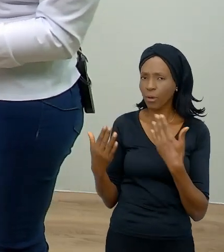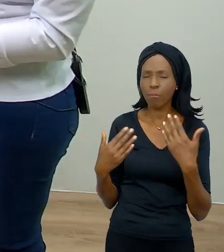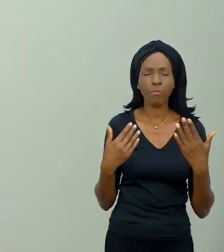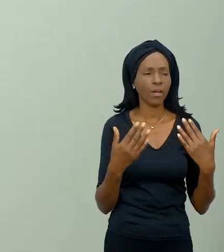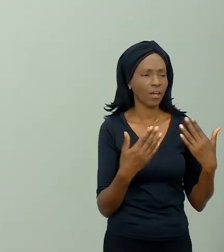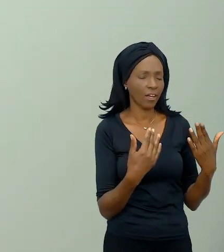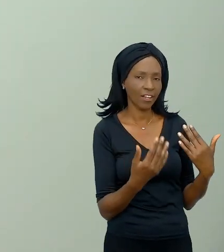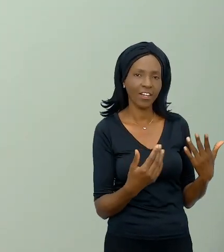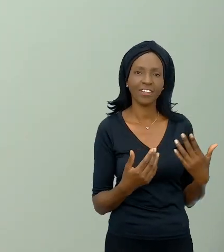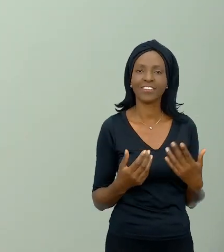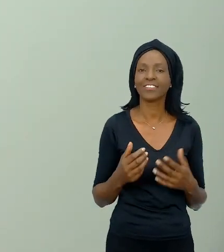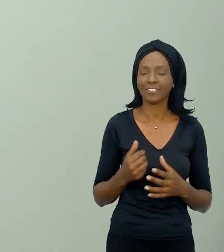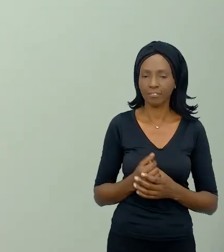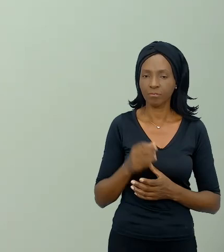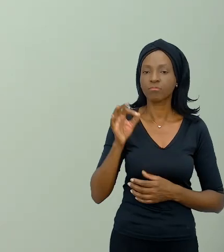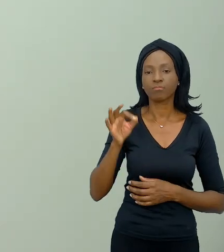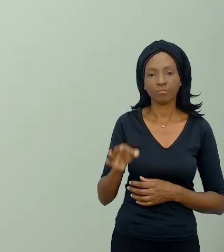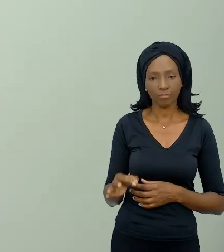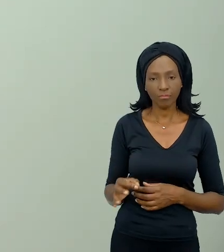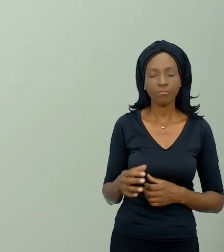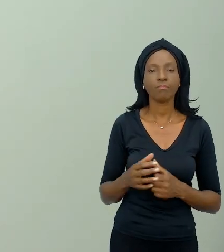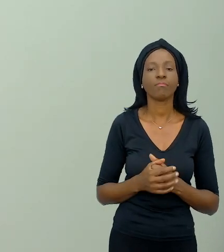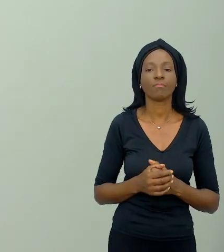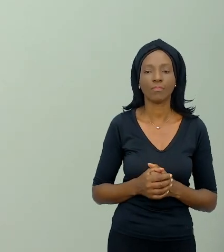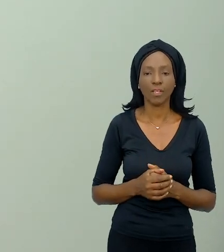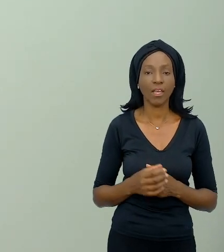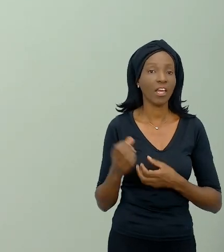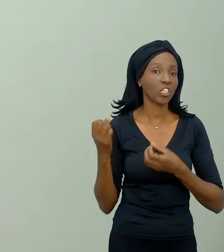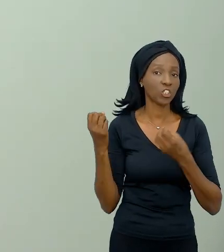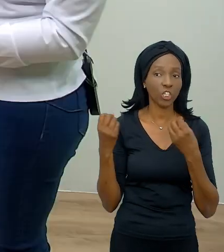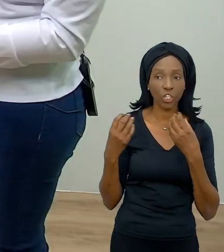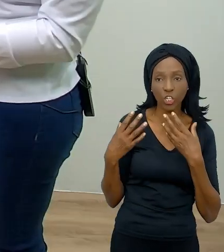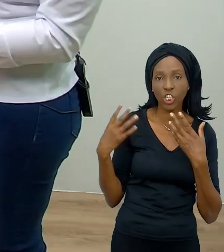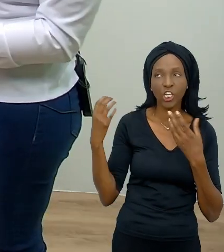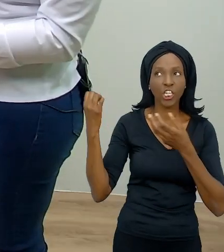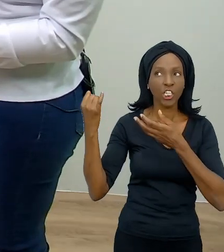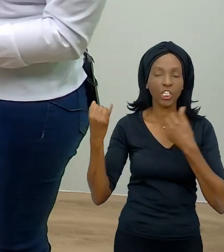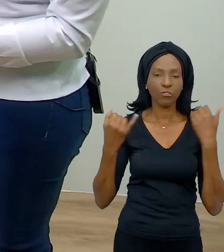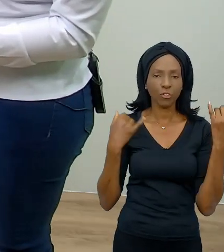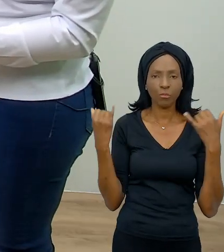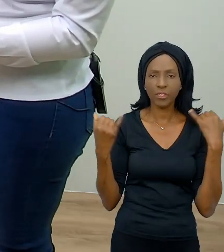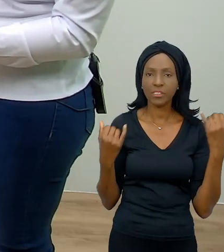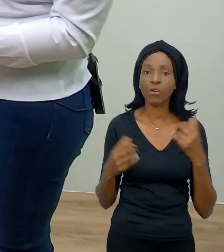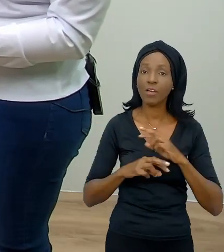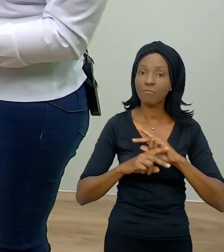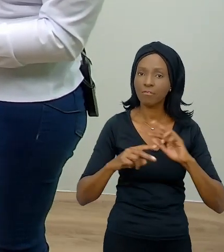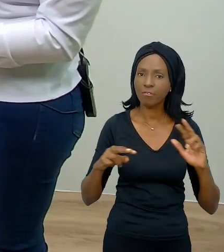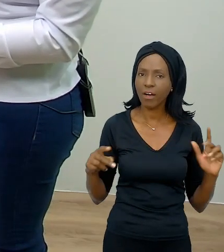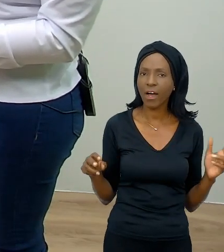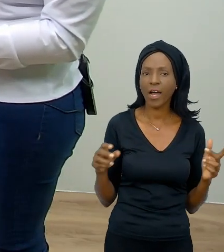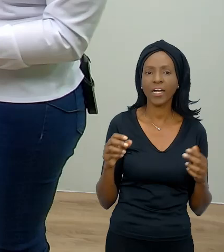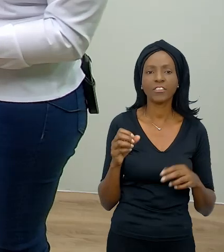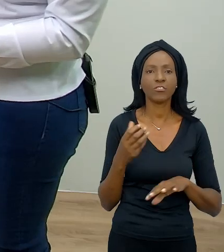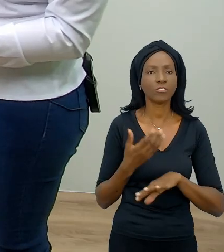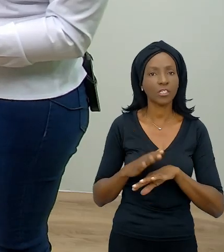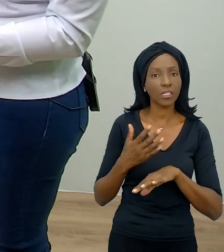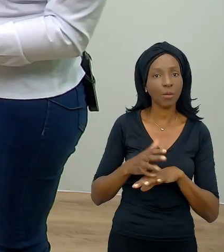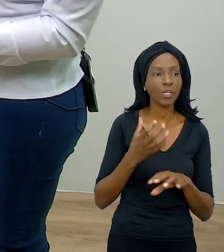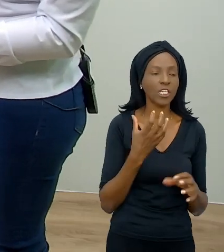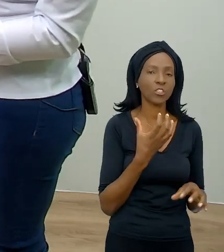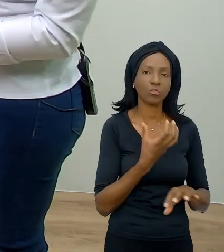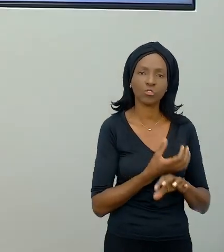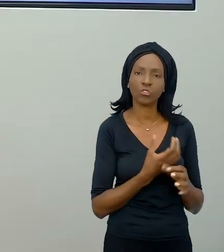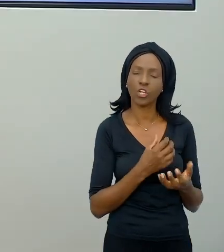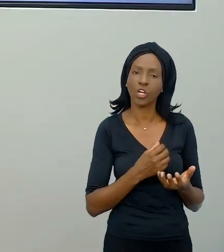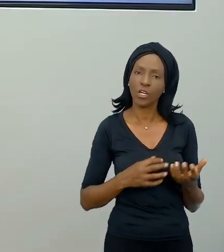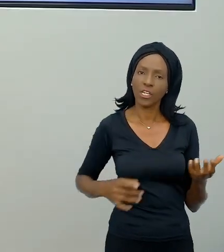entre eles, exatamente, né? A colaboração de informação. Desenvolve várias competências socioemocionais, e